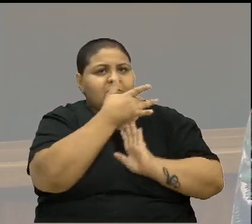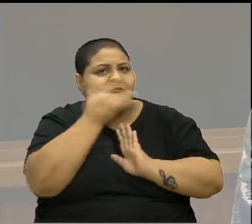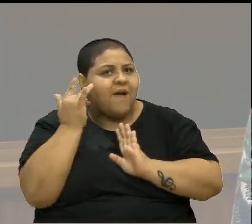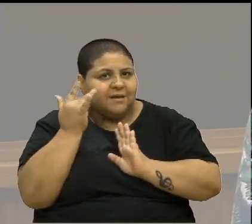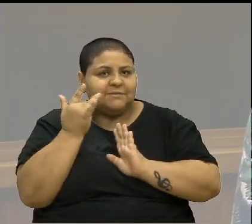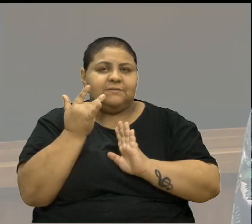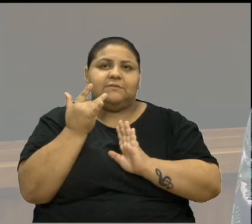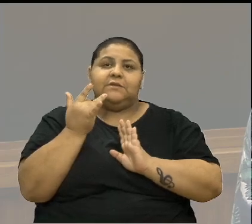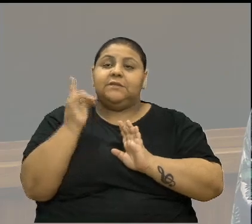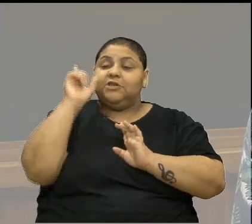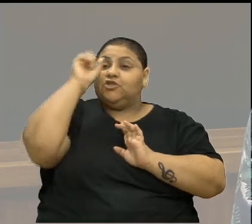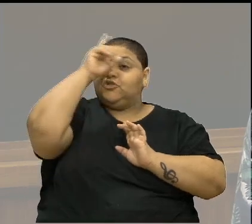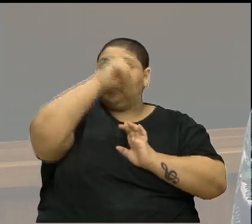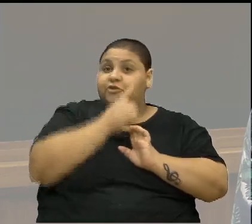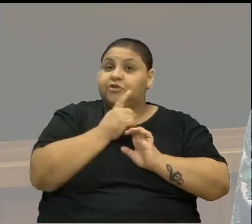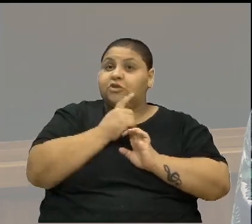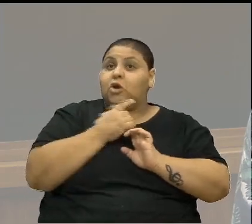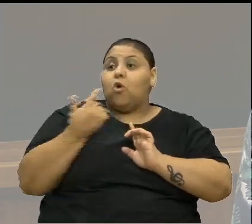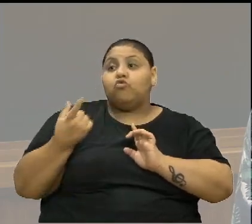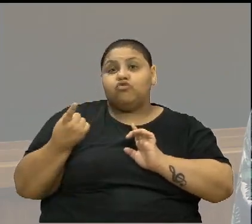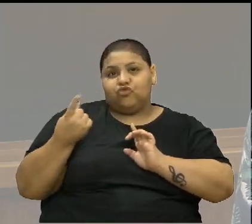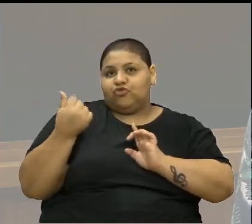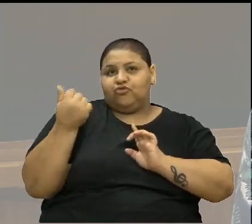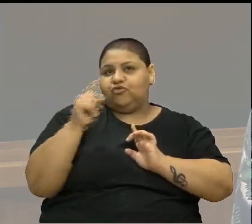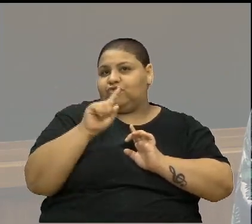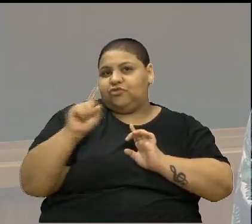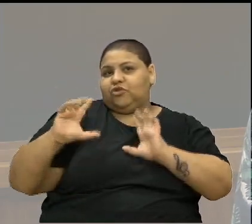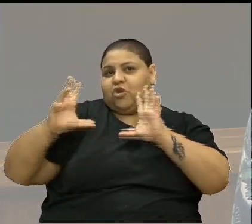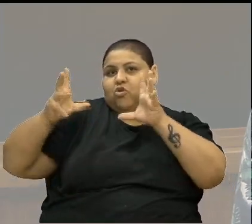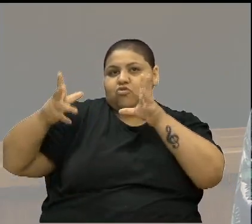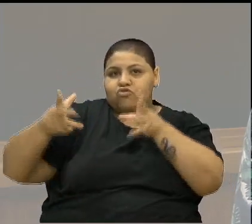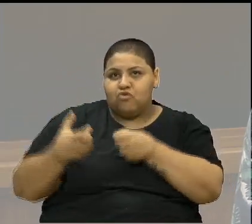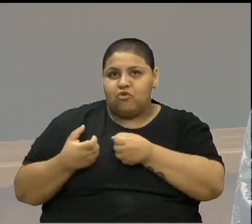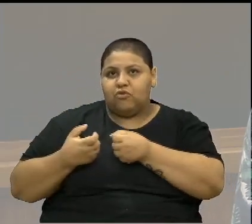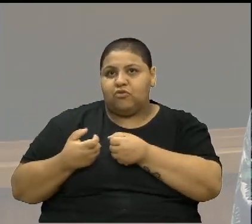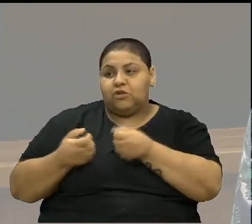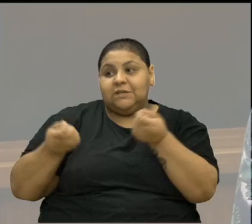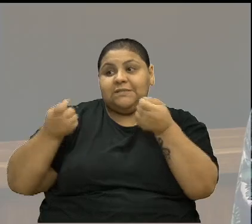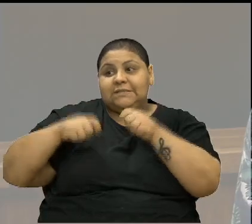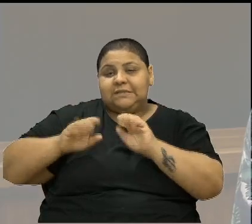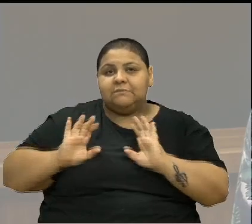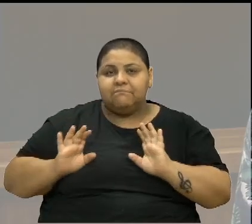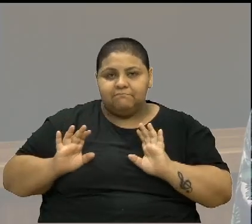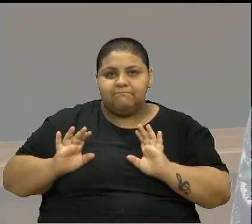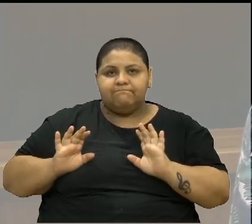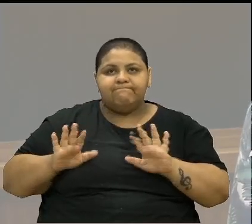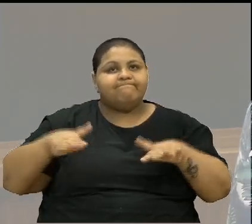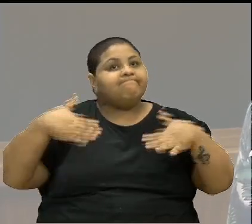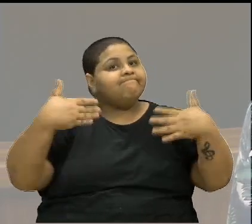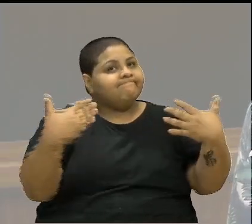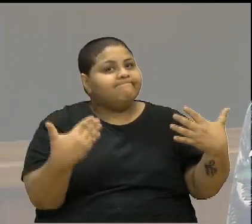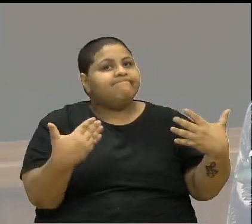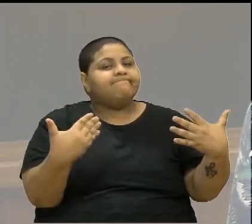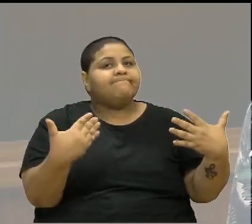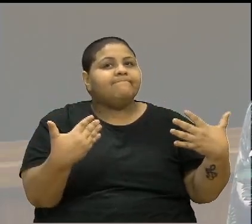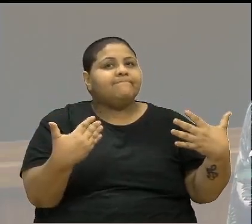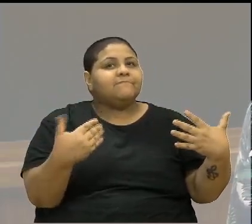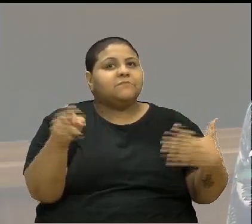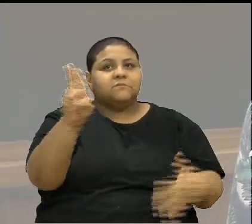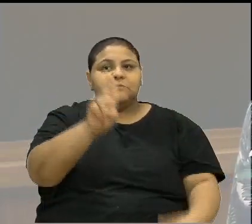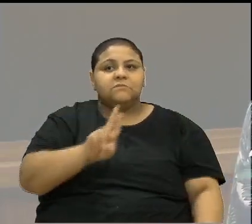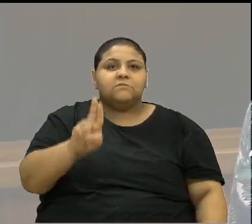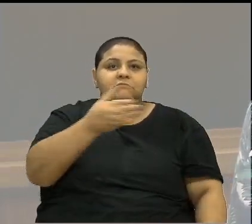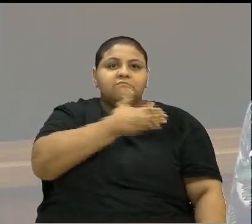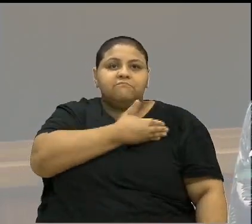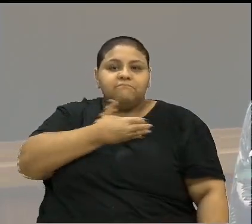assim, são difíceis, os valores não são todos aqueles que seriam necessários. Então, a utilidade